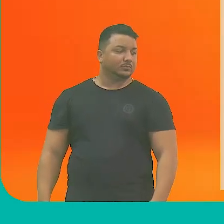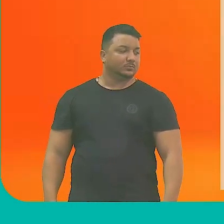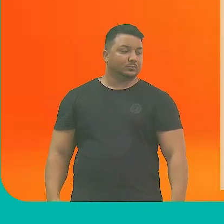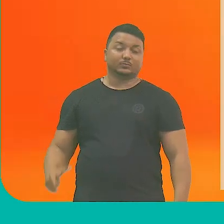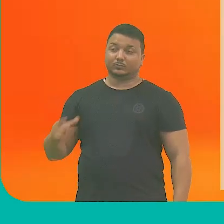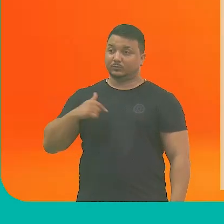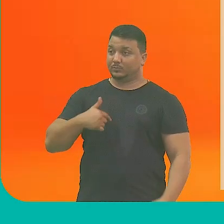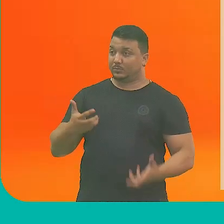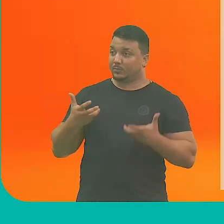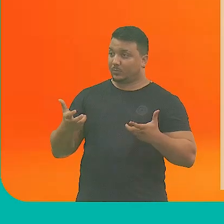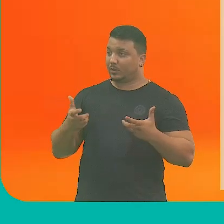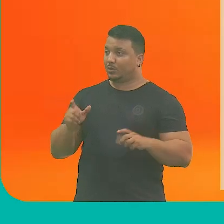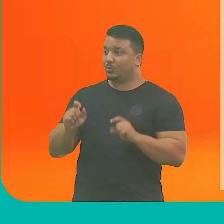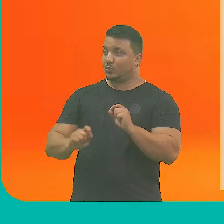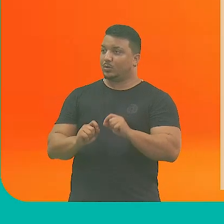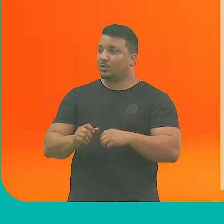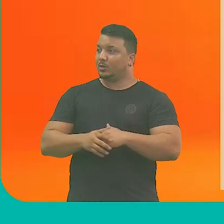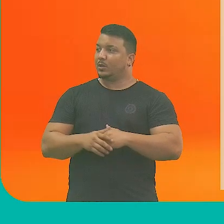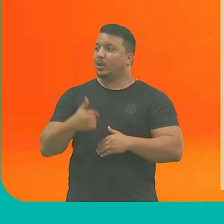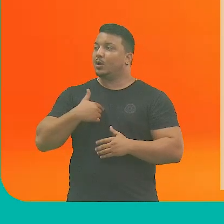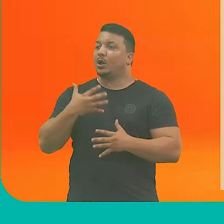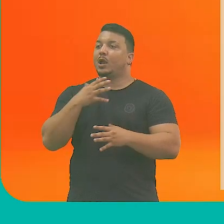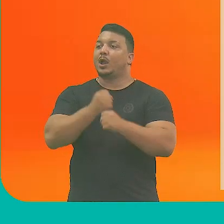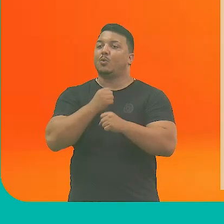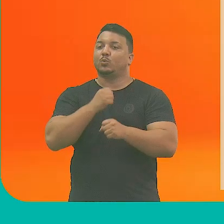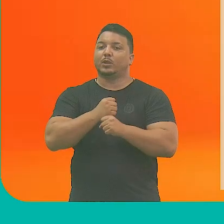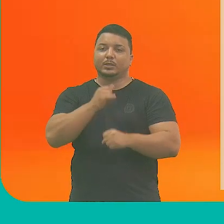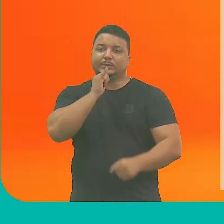eu quiser calcular, por